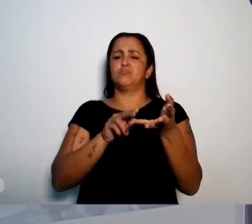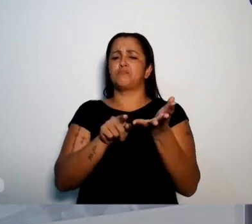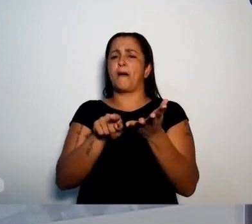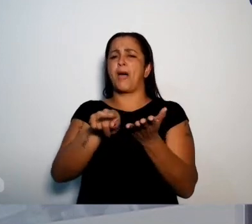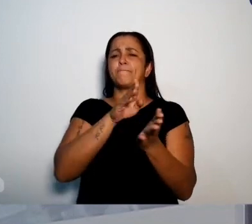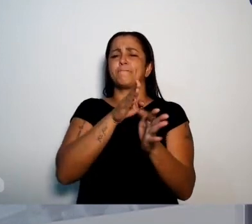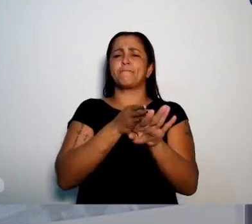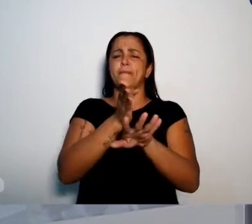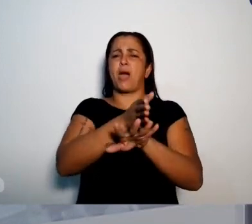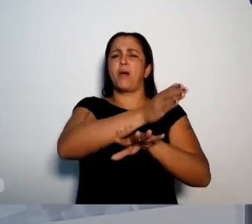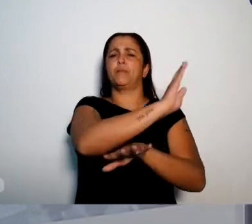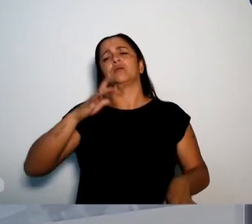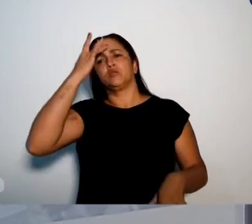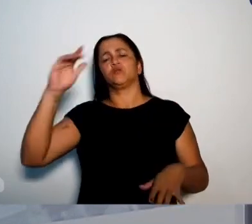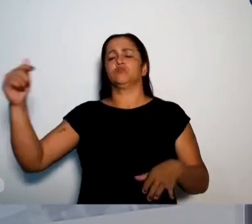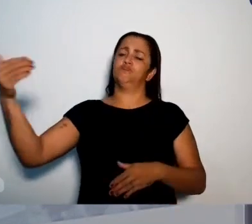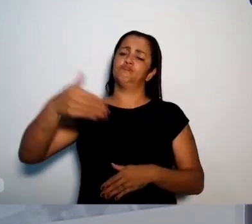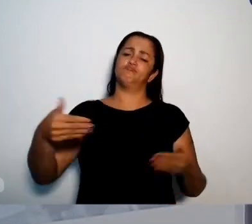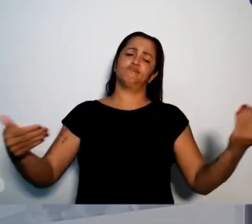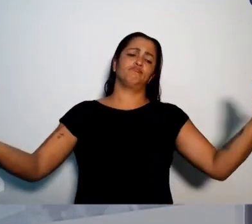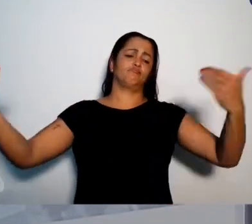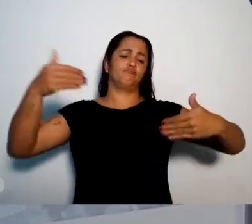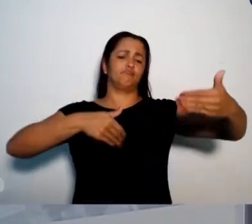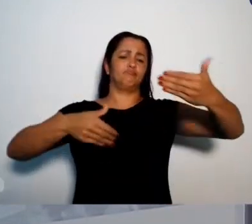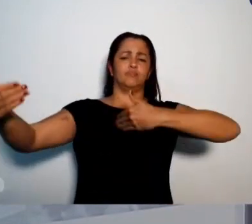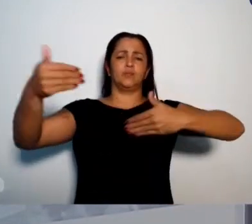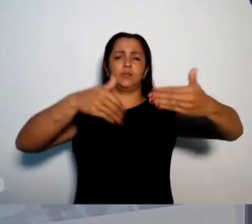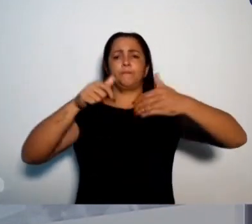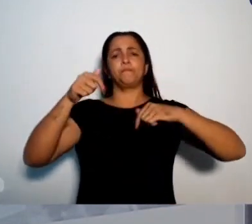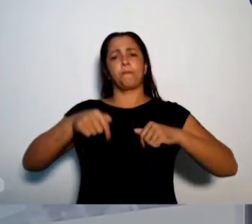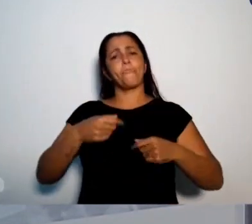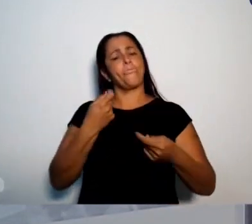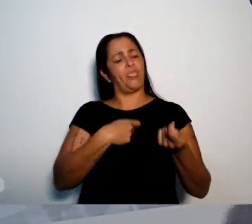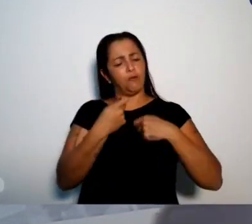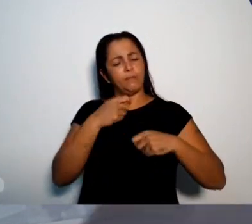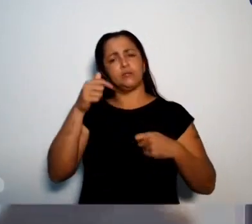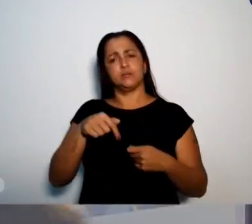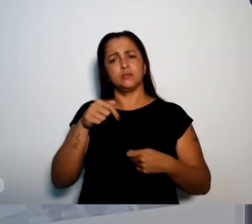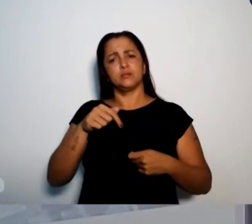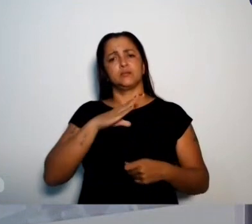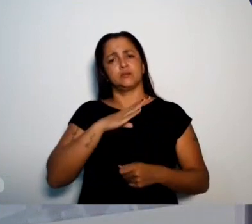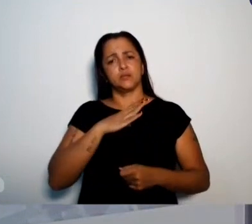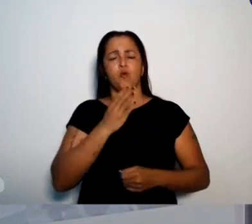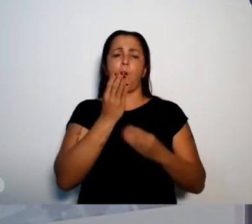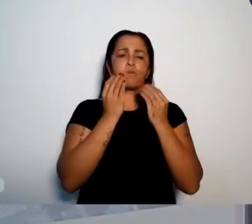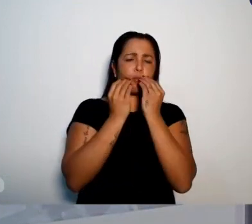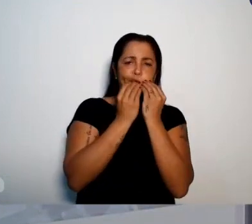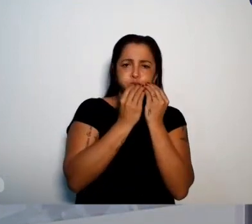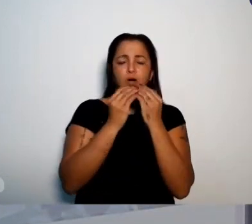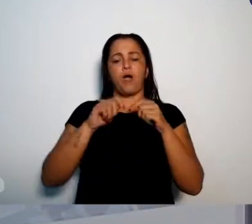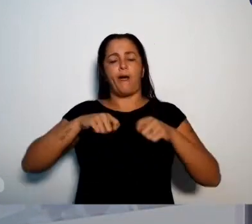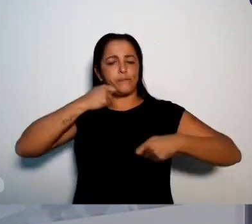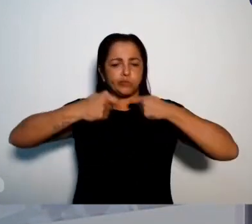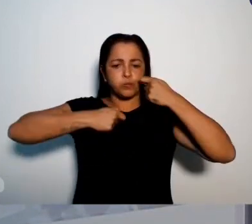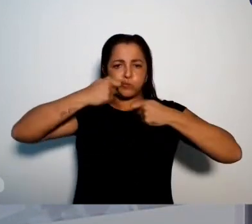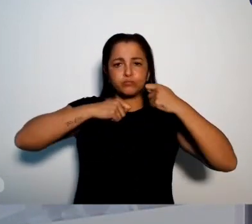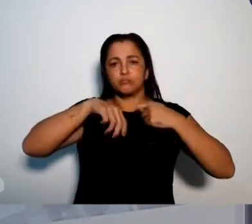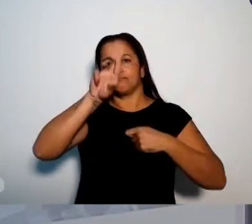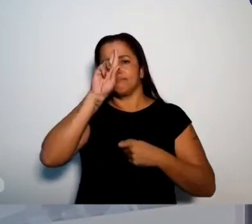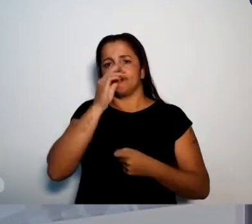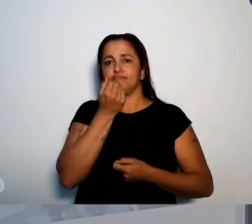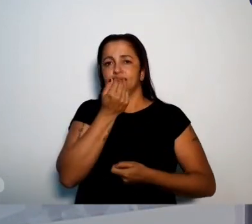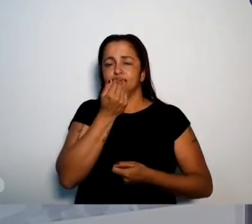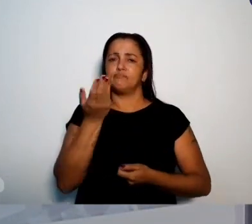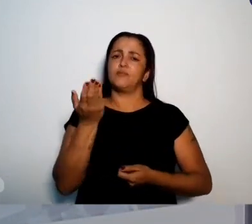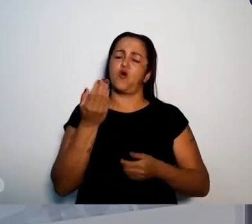nossa cidade, né, visitar aí o comércio da nossa cidade, comer um lanche, almoçar e comprar aí no